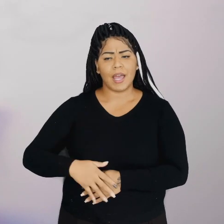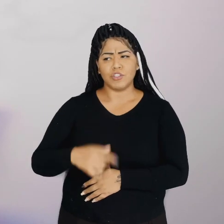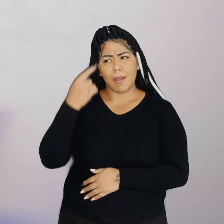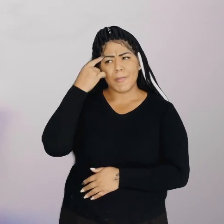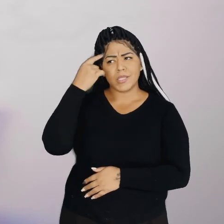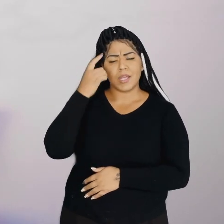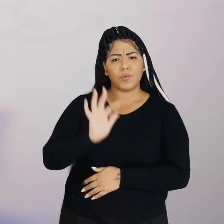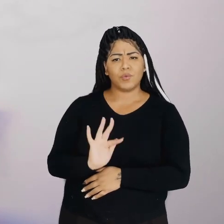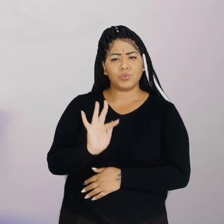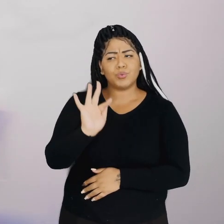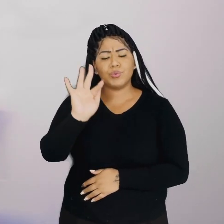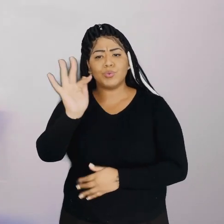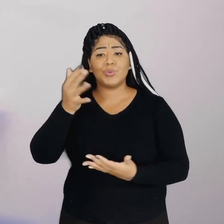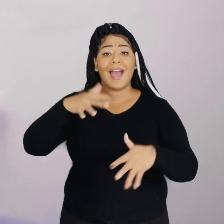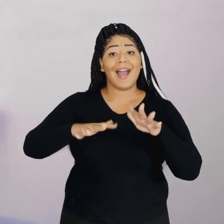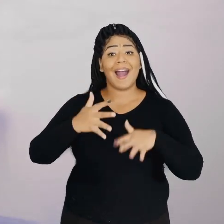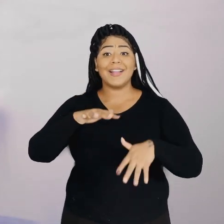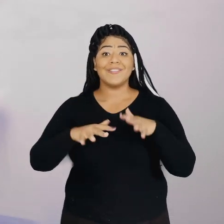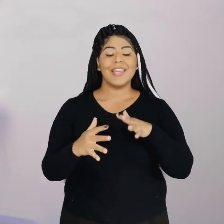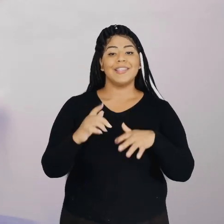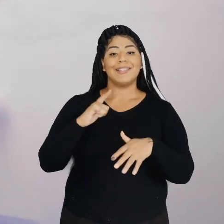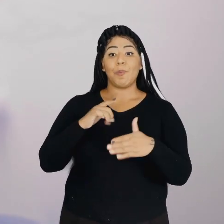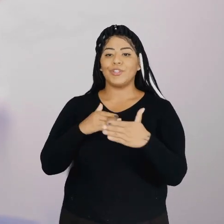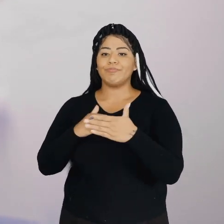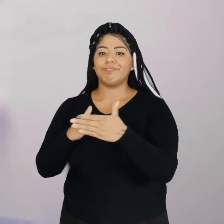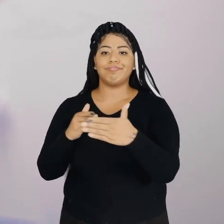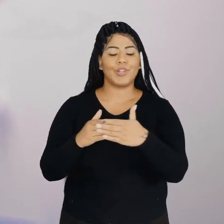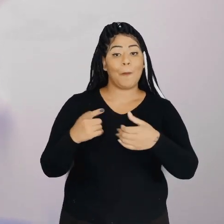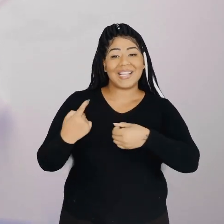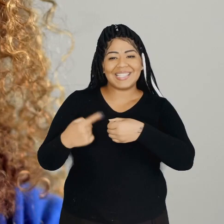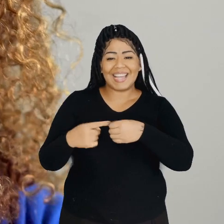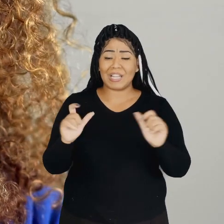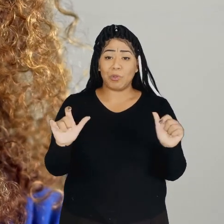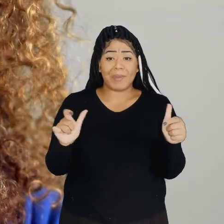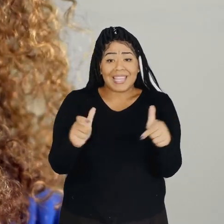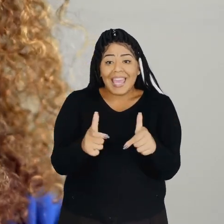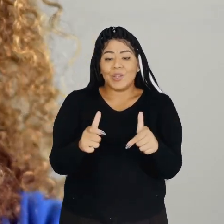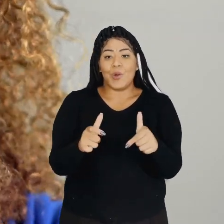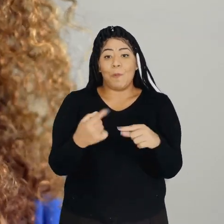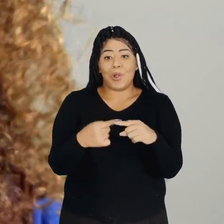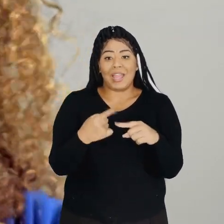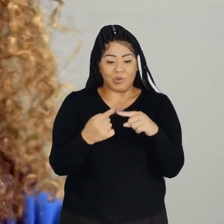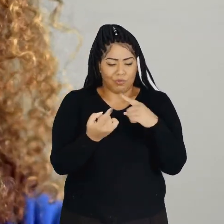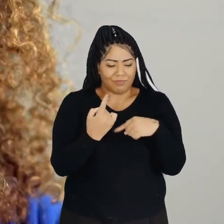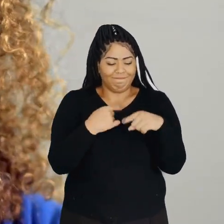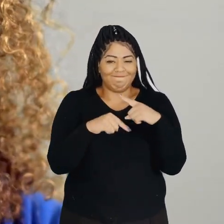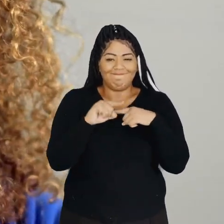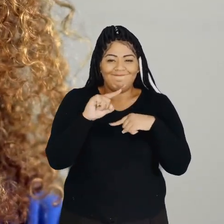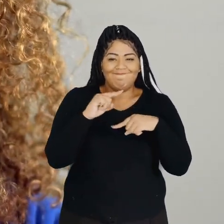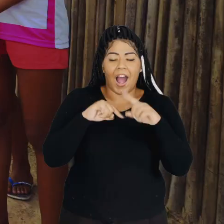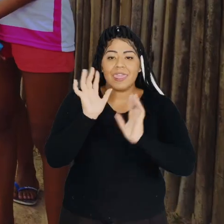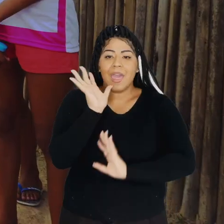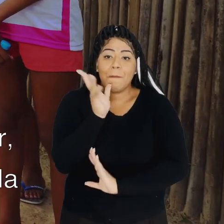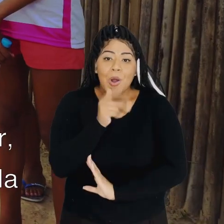em futuro, pode, às vezes, acaba sendo muito restrito quando a gente mora em uma cidade muito pequena, com desenvolvimento